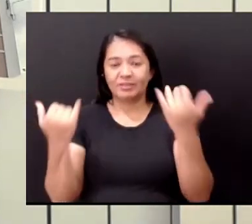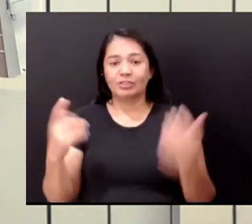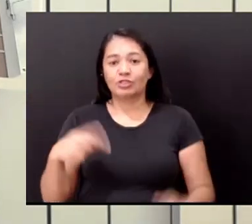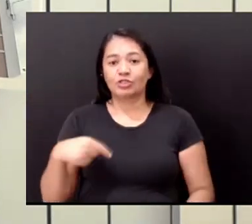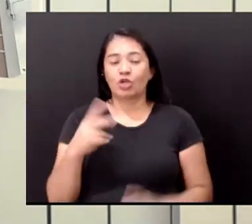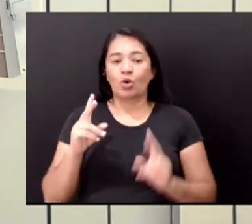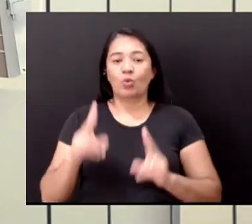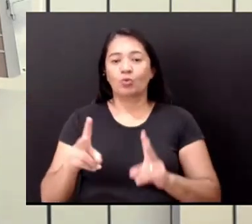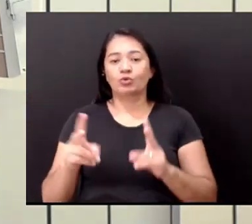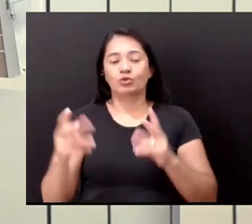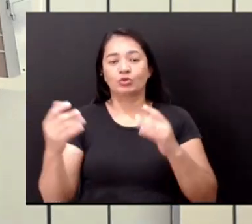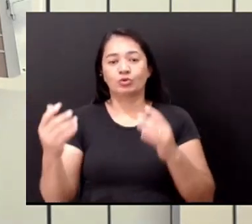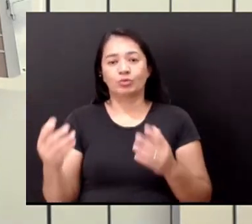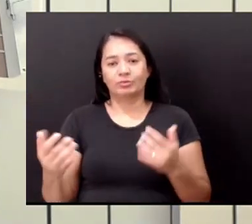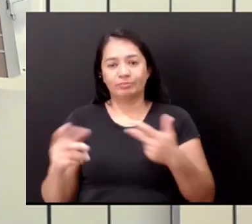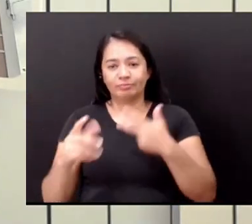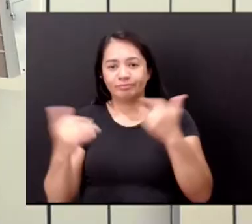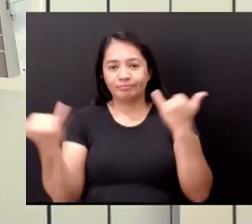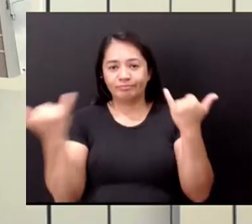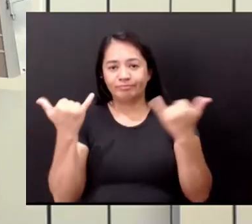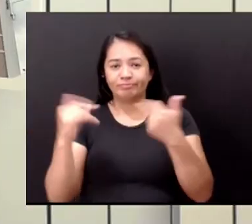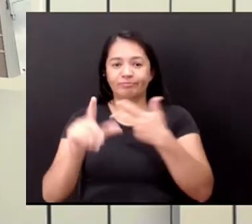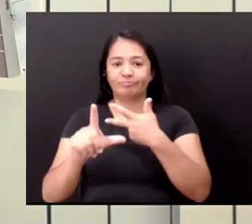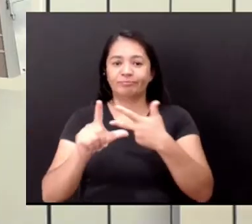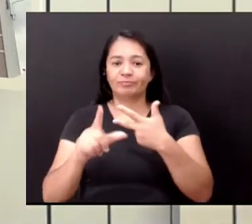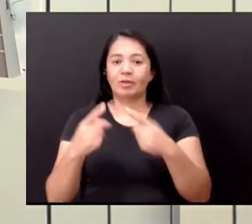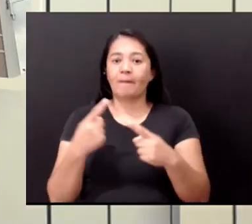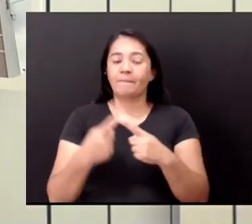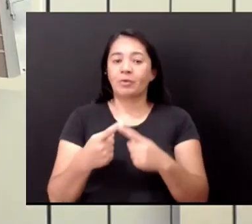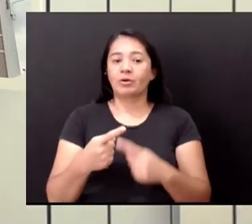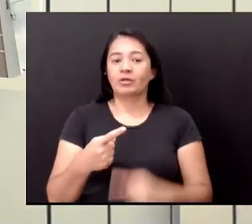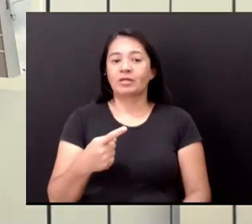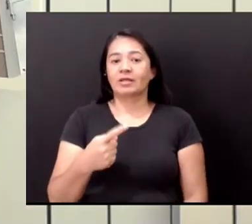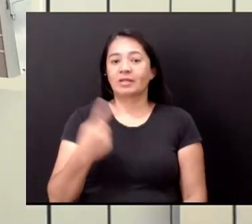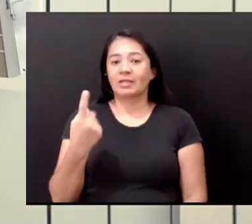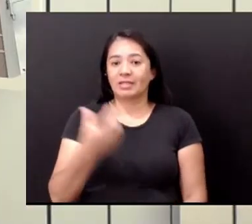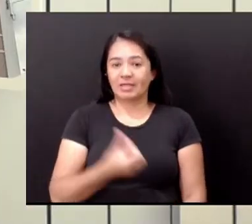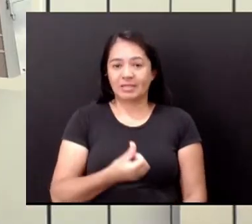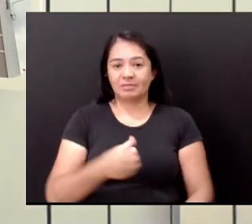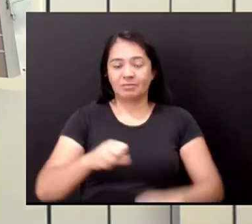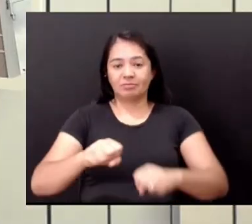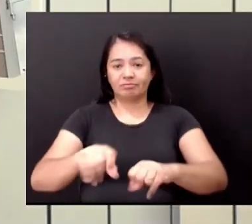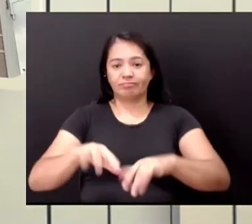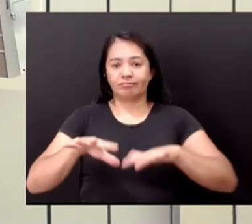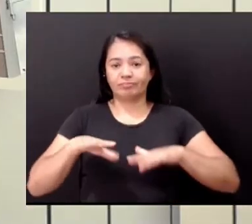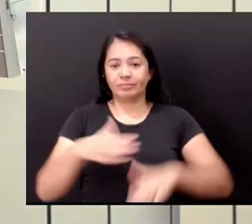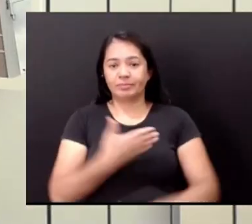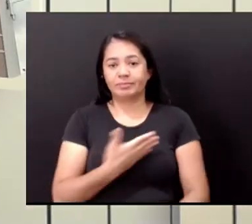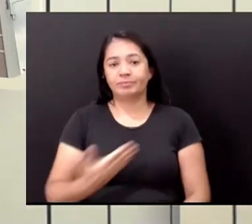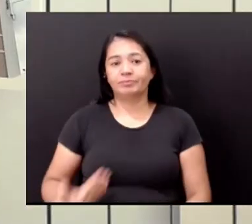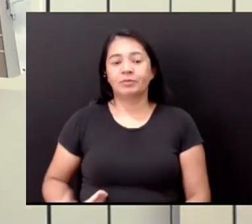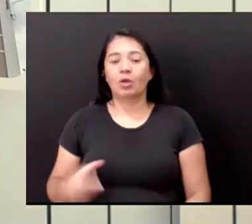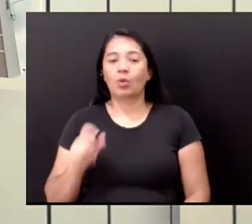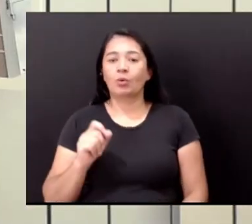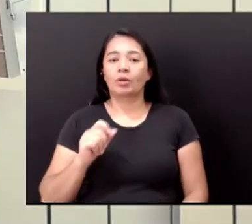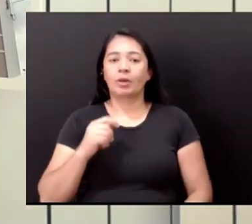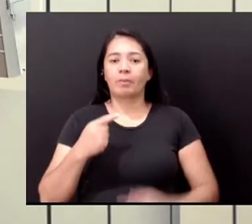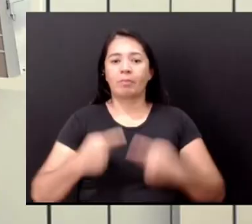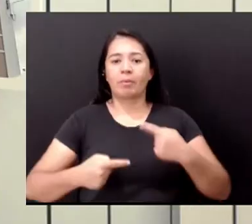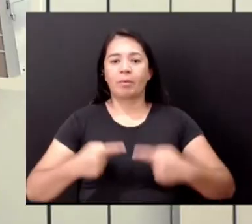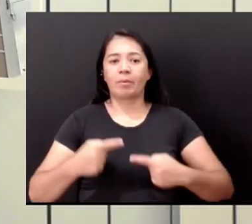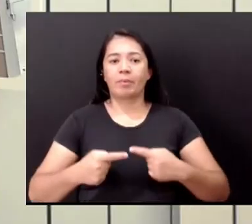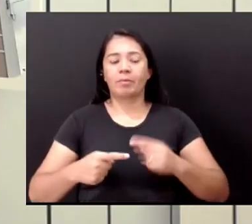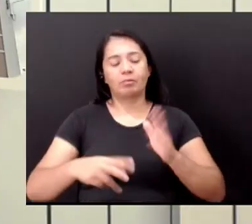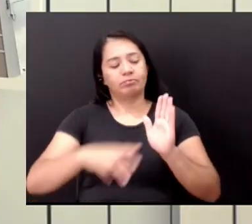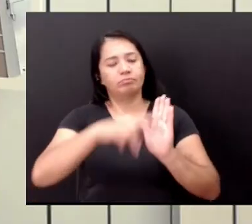do Legislativo, porque na 16ª audiência pública foi debatida alterações no regimento interno